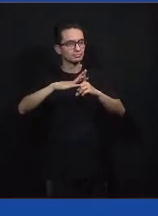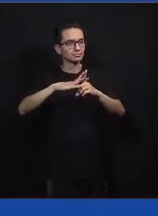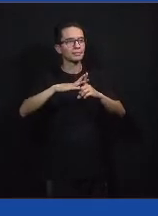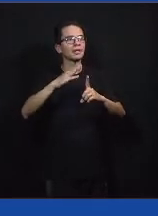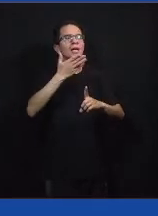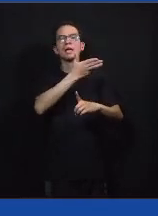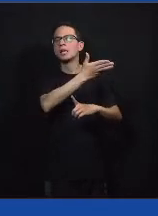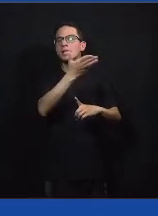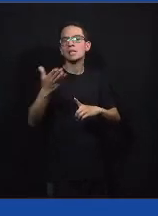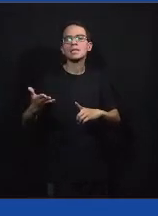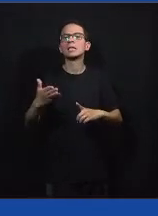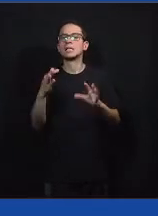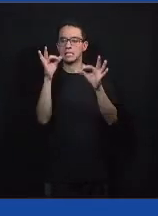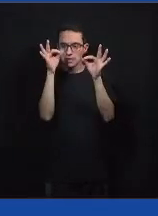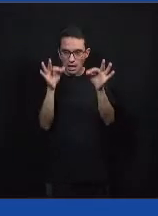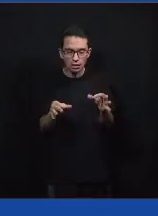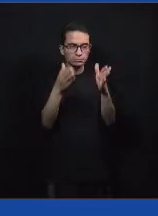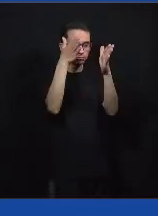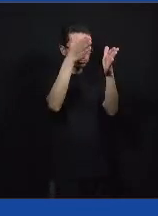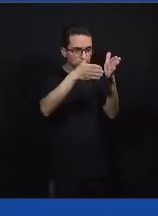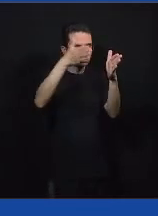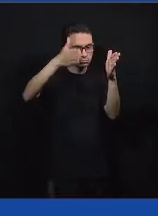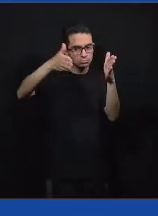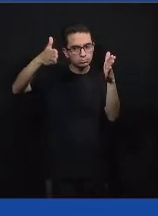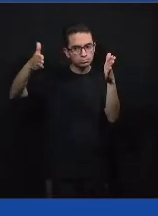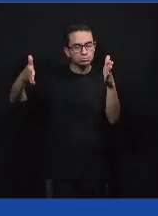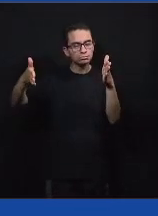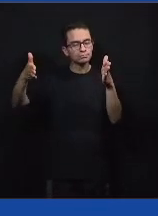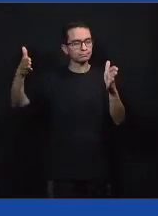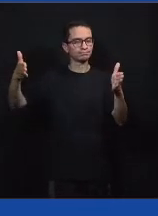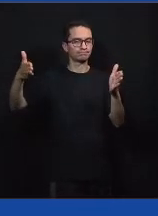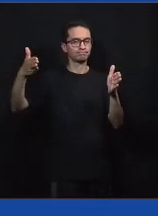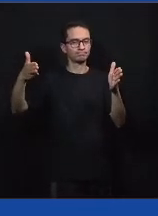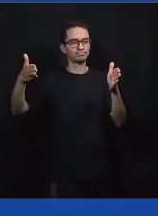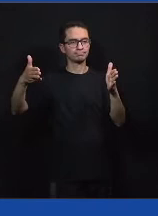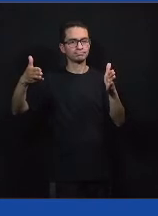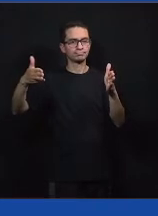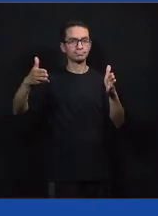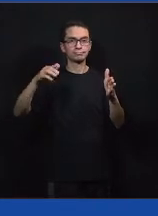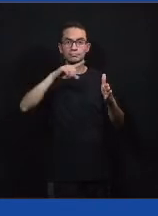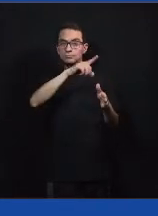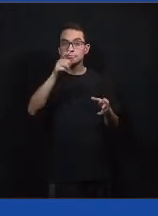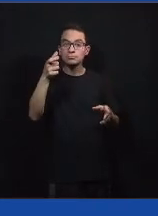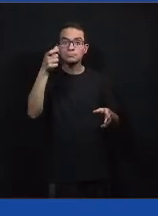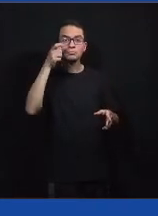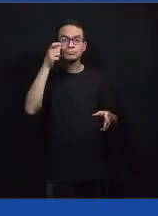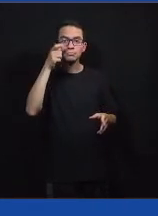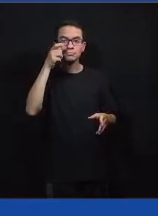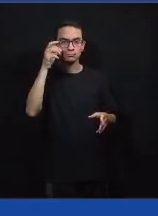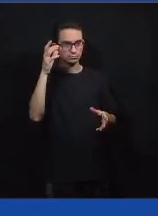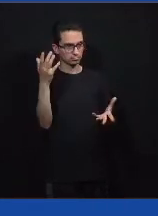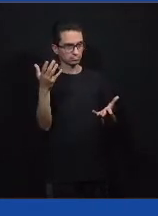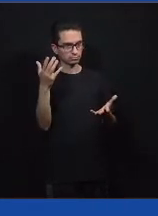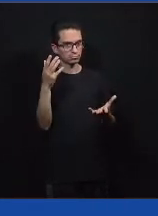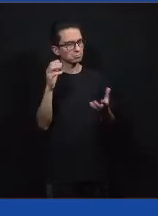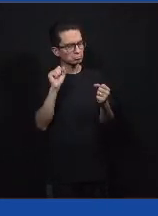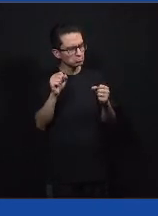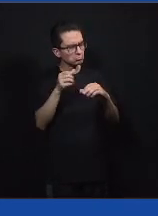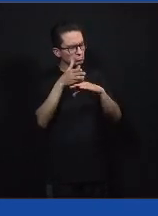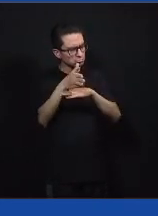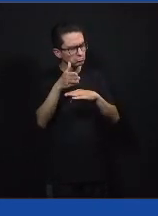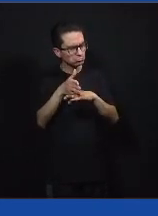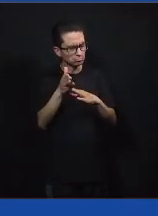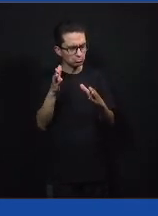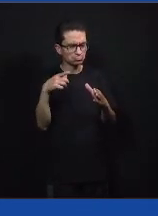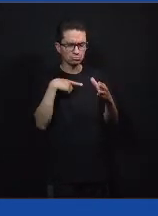eles estejam na ordem correta dentro da linha do tempo é então você que está nos assistindo pode participar pelo chat a ideia justamente o jogo